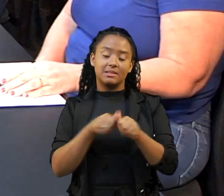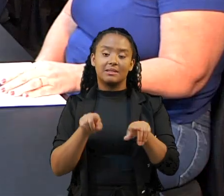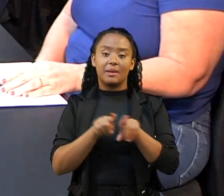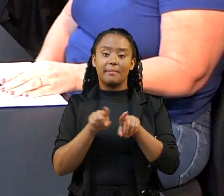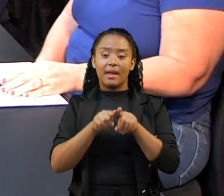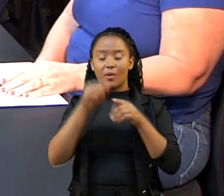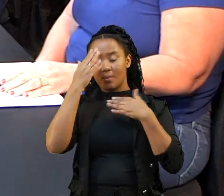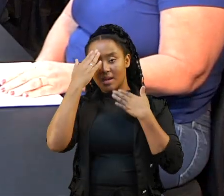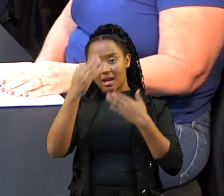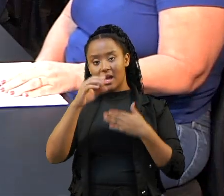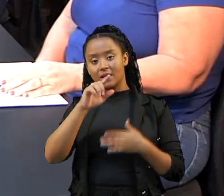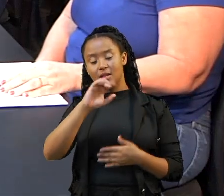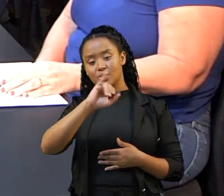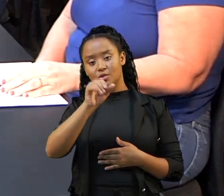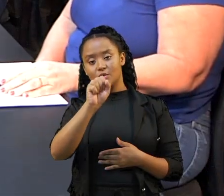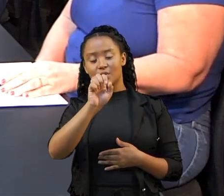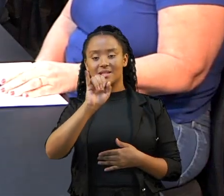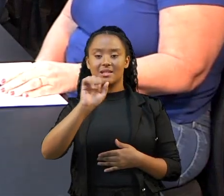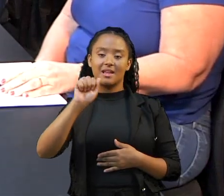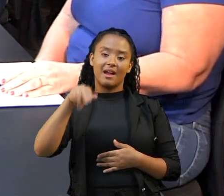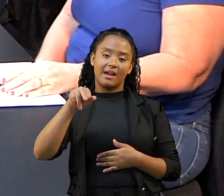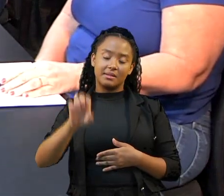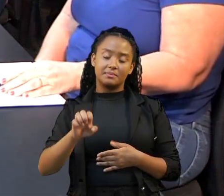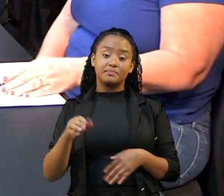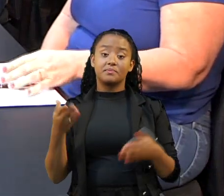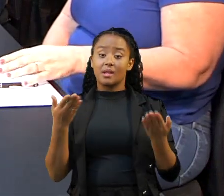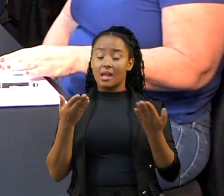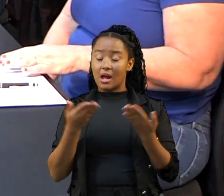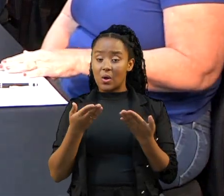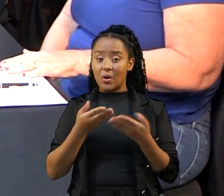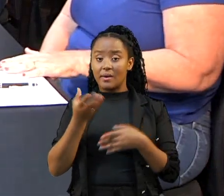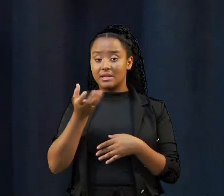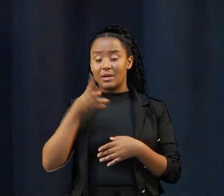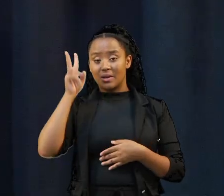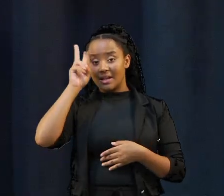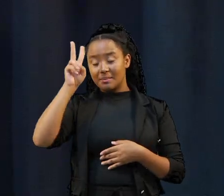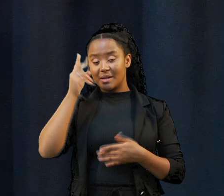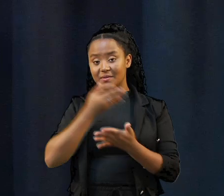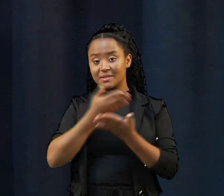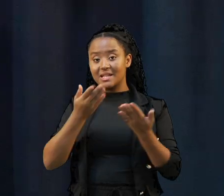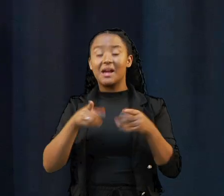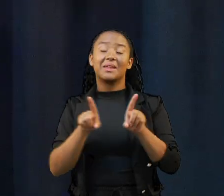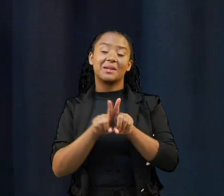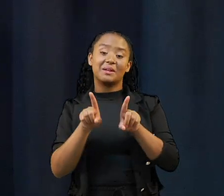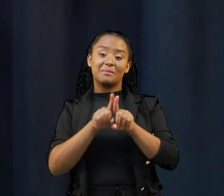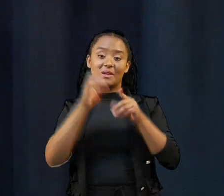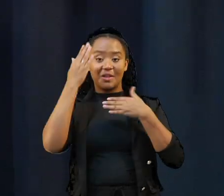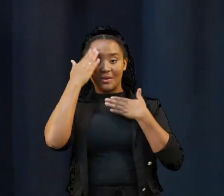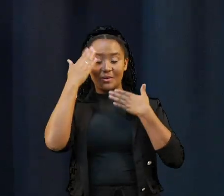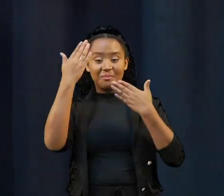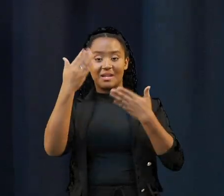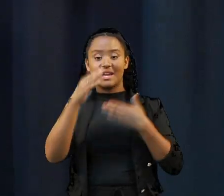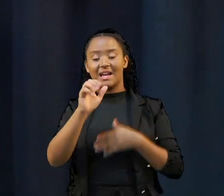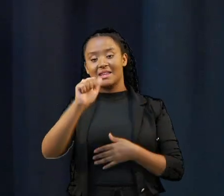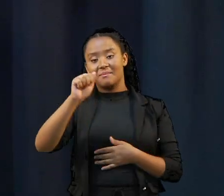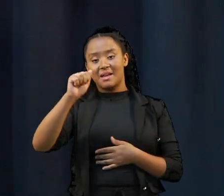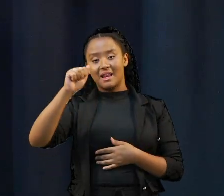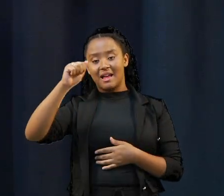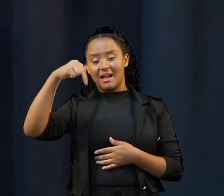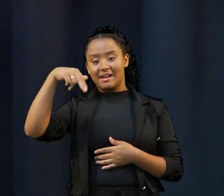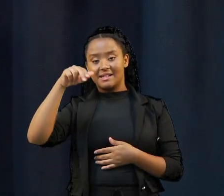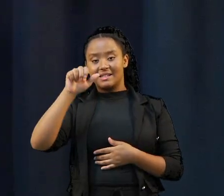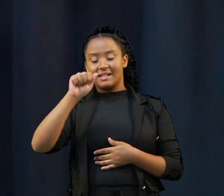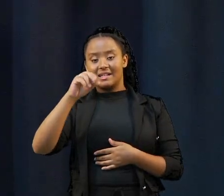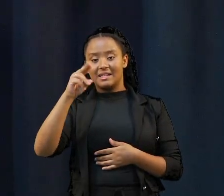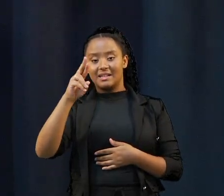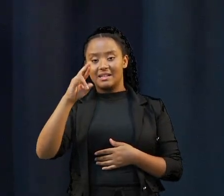e Ingrid, por essa produção maravilhosa. E eu queria lembrar a vocês, obrigada também pela nossa querida